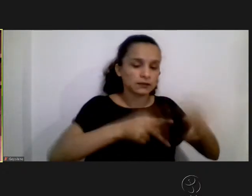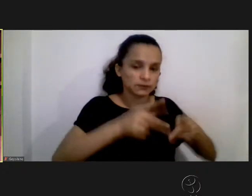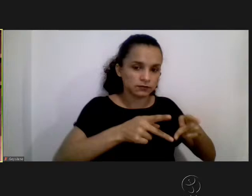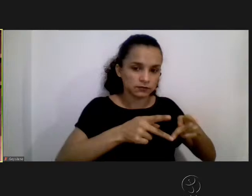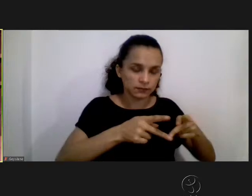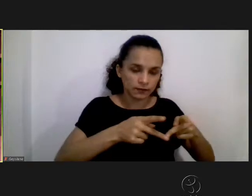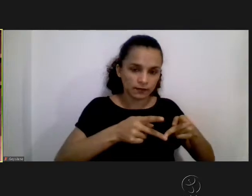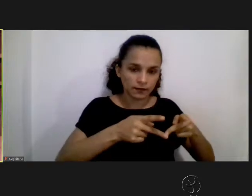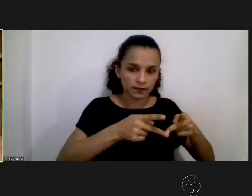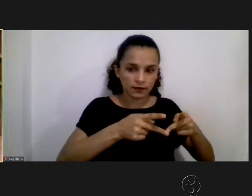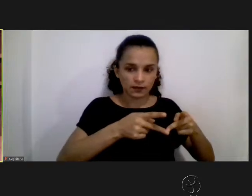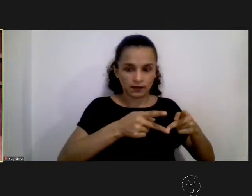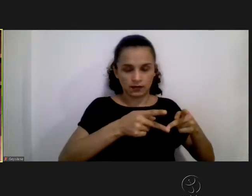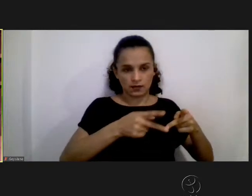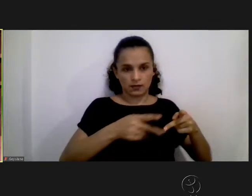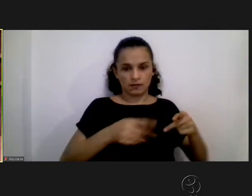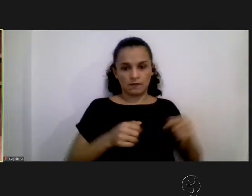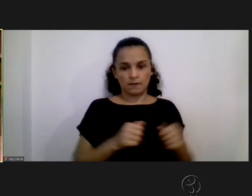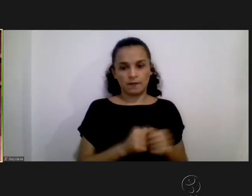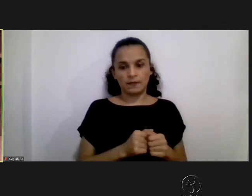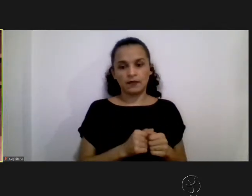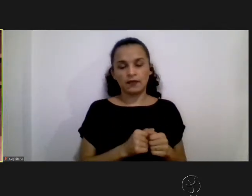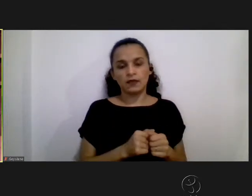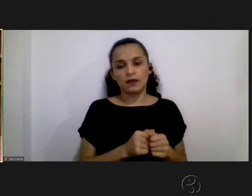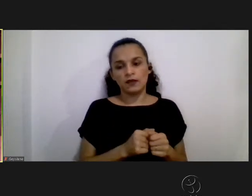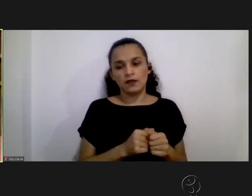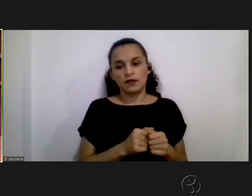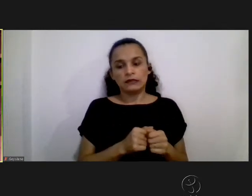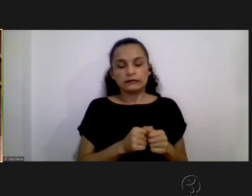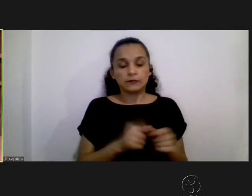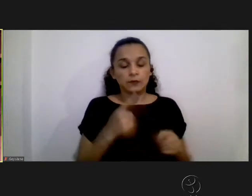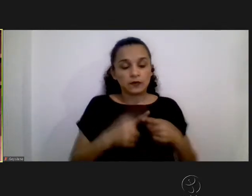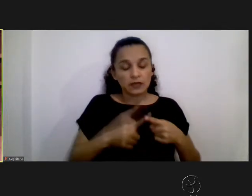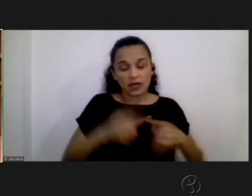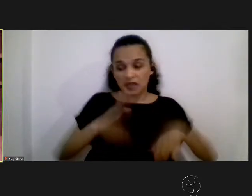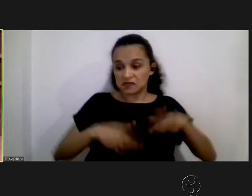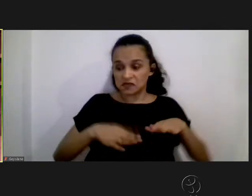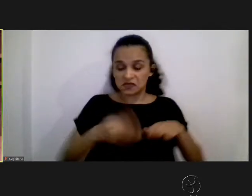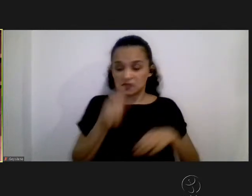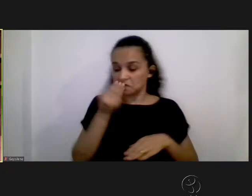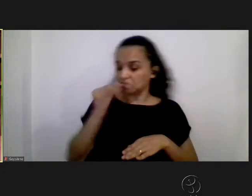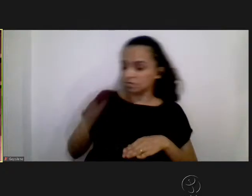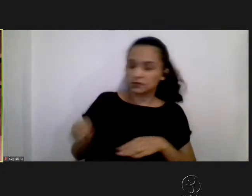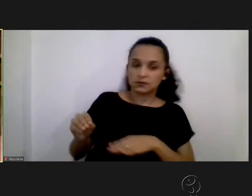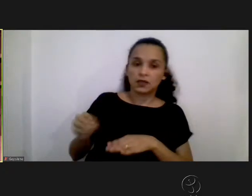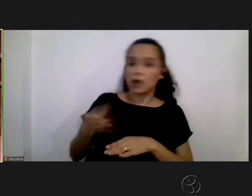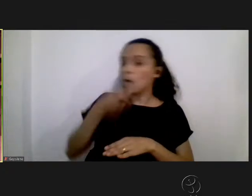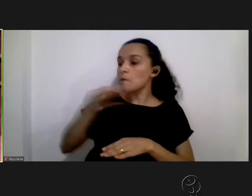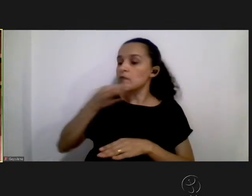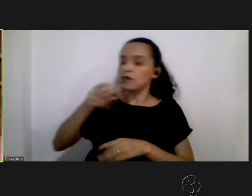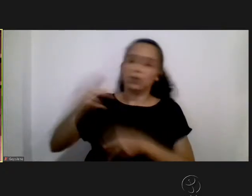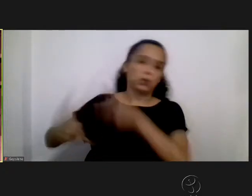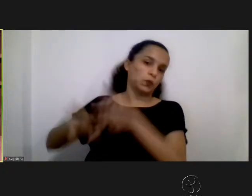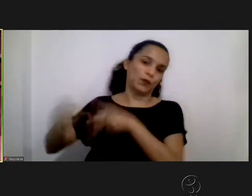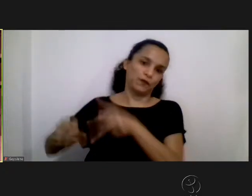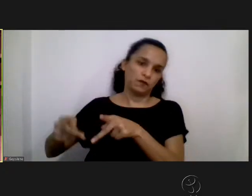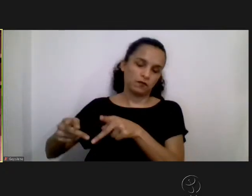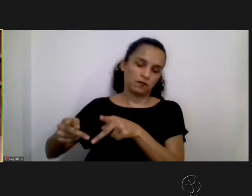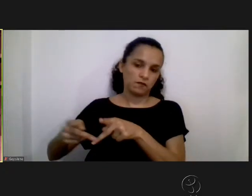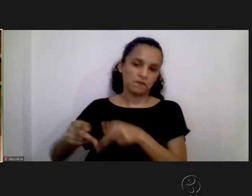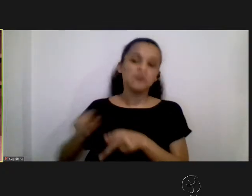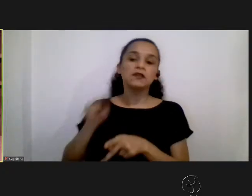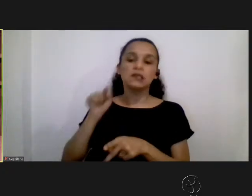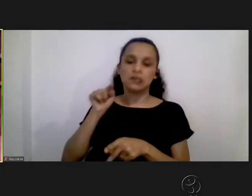completamente sem dar, prestar contas à opinião pública. E isso é uma questão